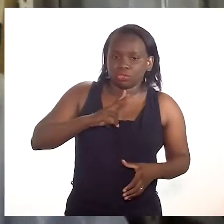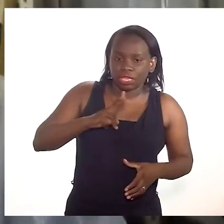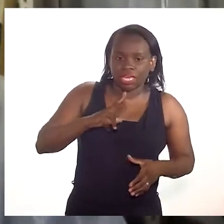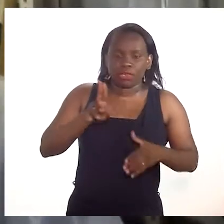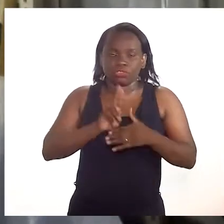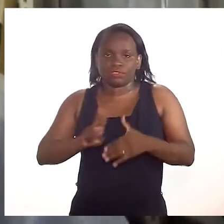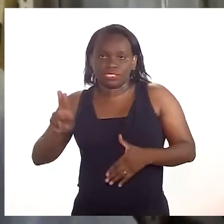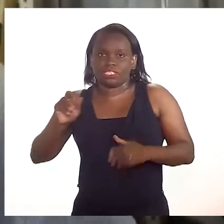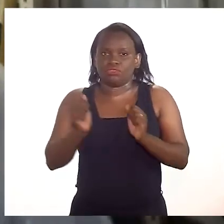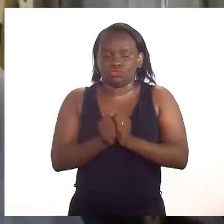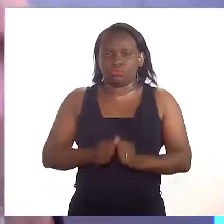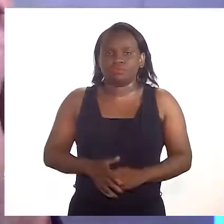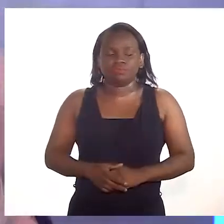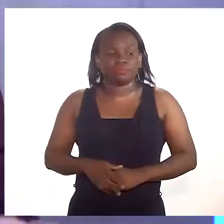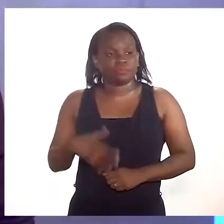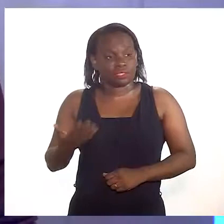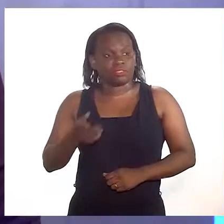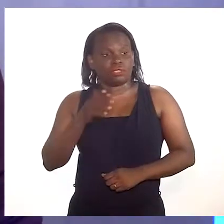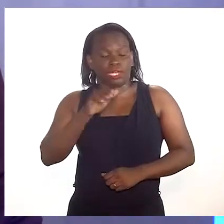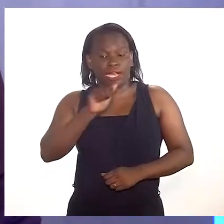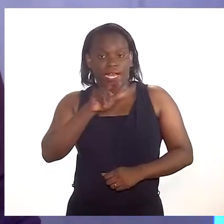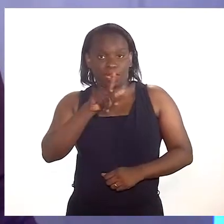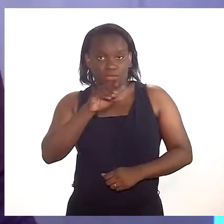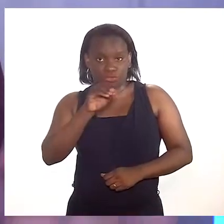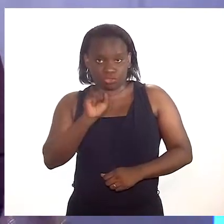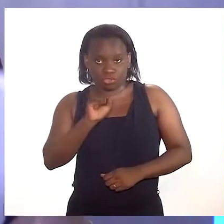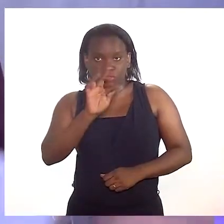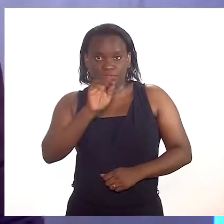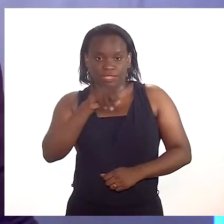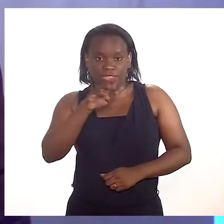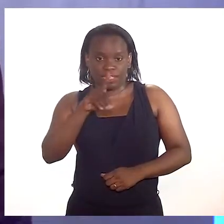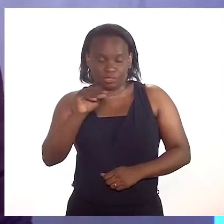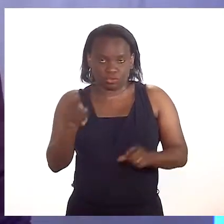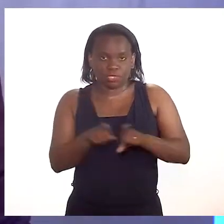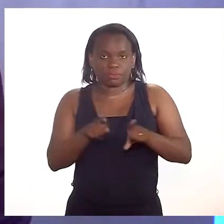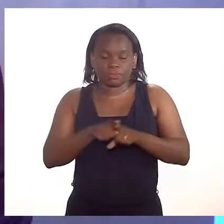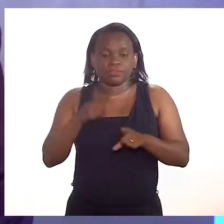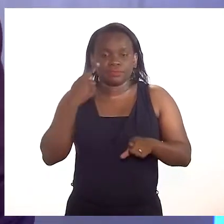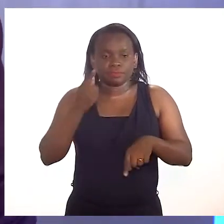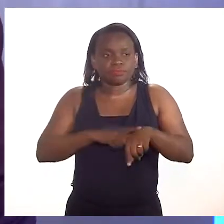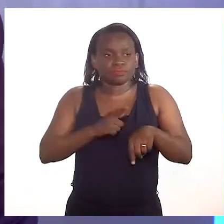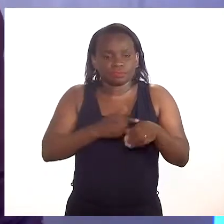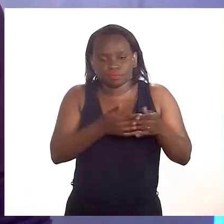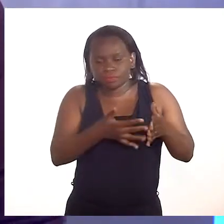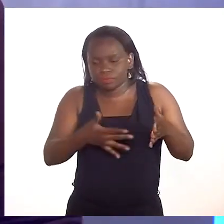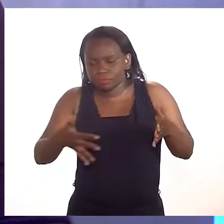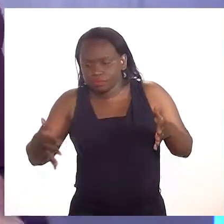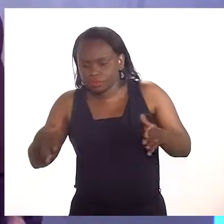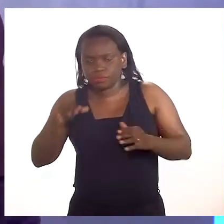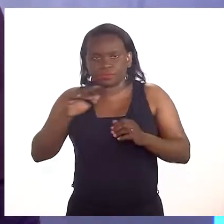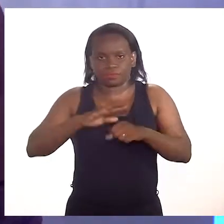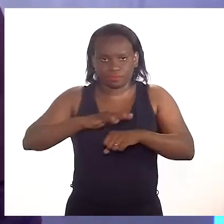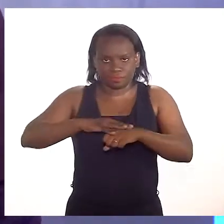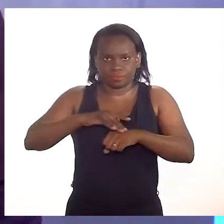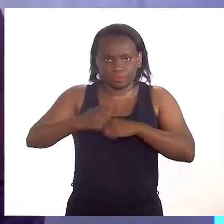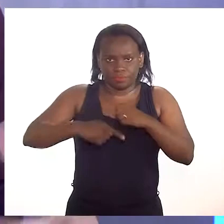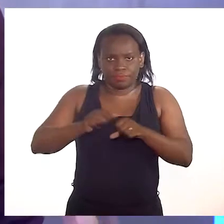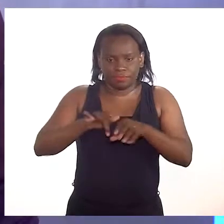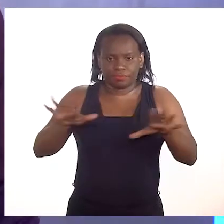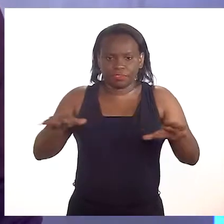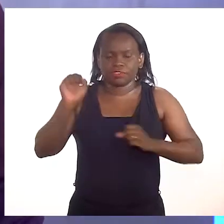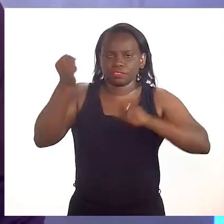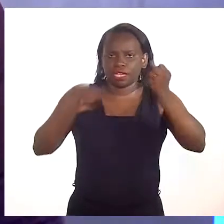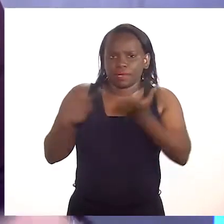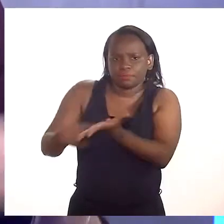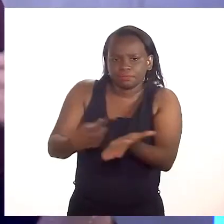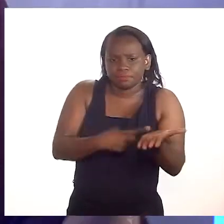privado e as universidades. Doutor Carlos Fernando, a gente viu também no período da pandemia o setor industrial se